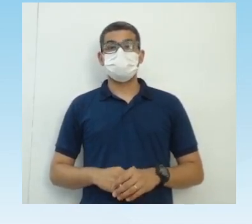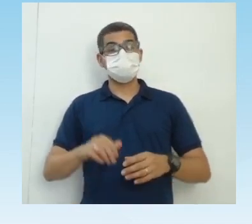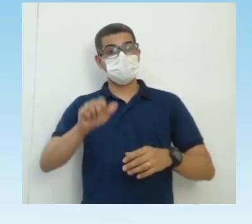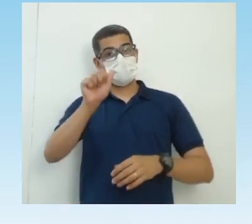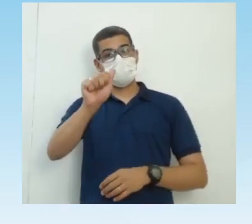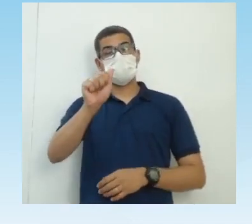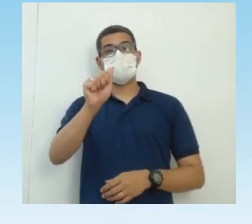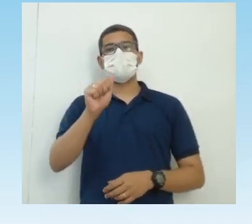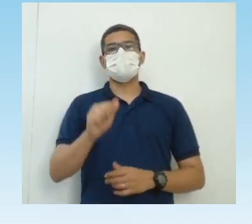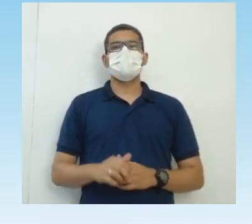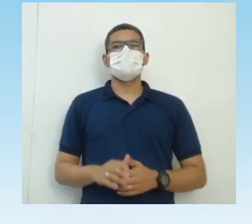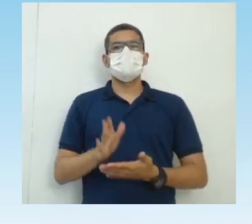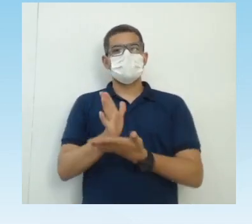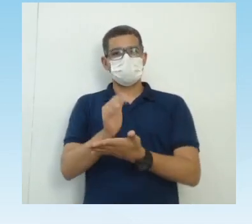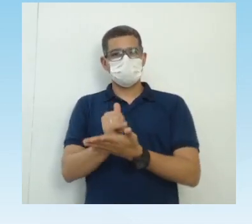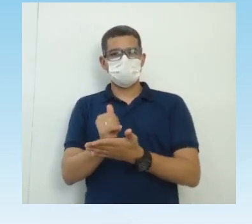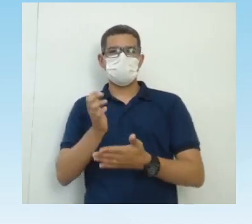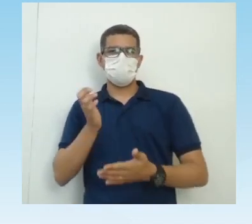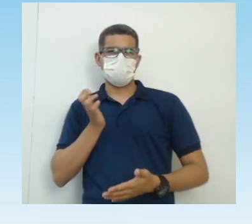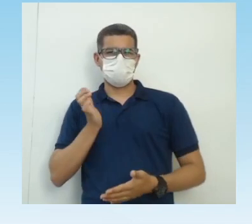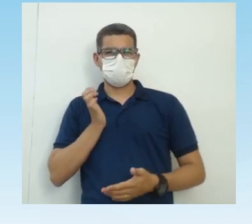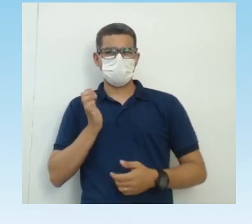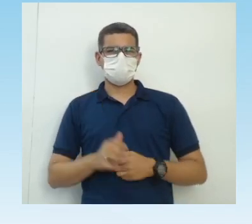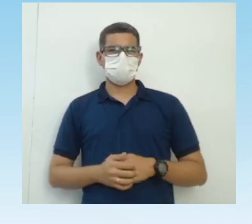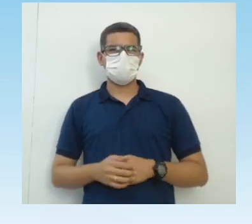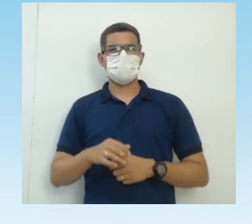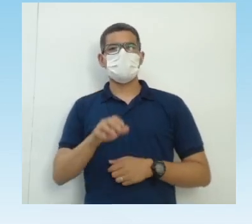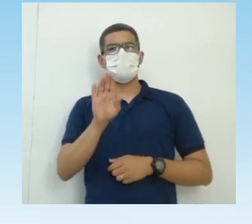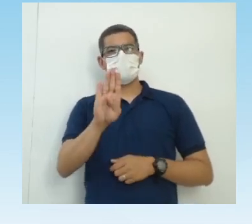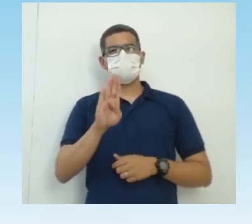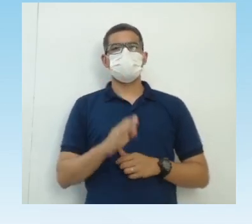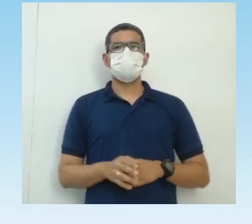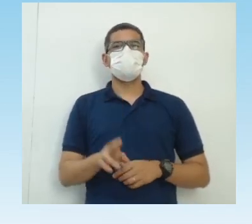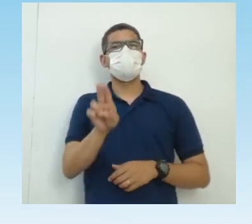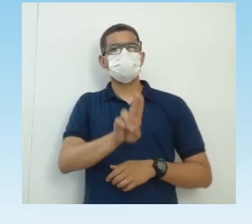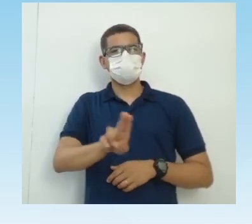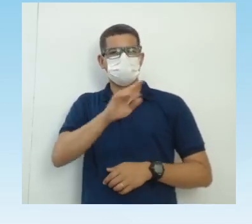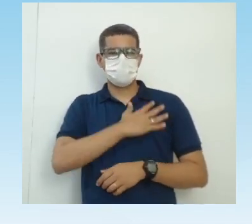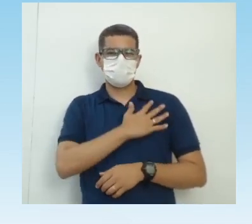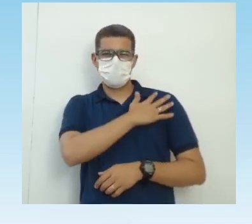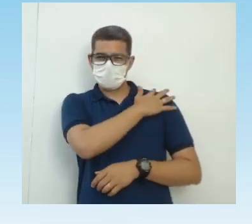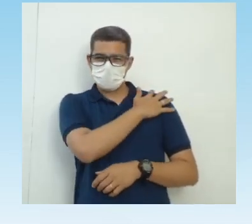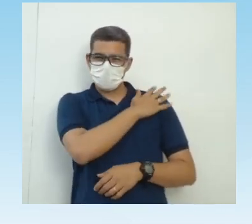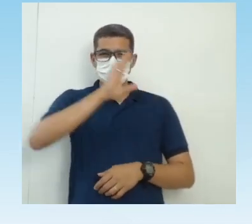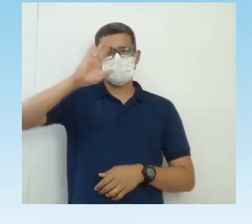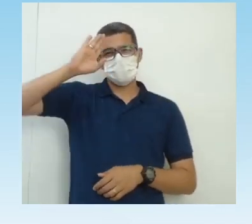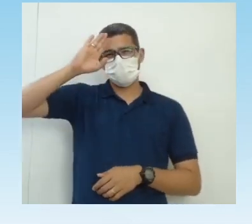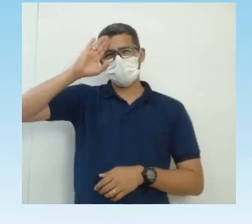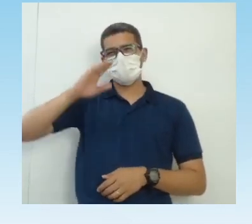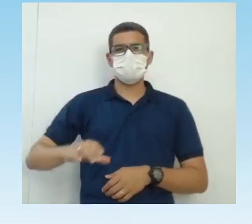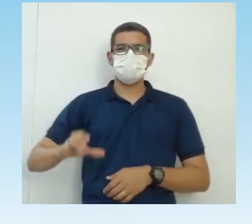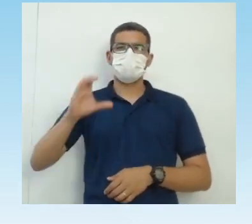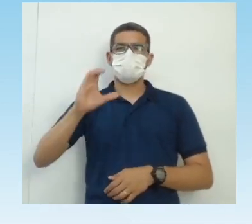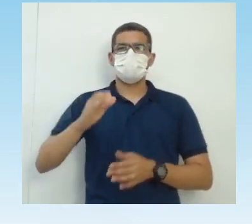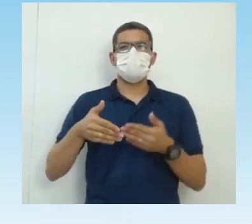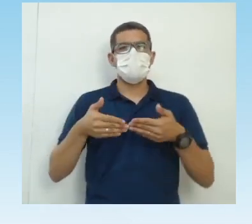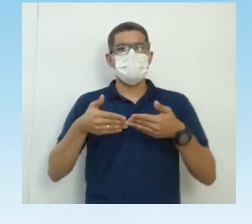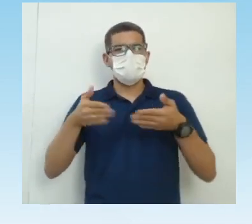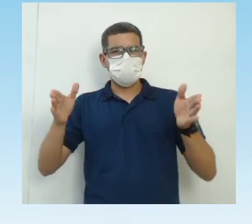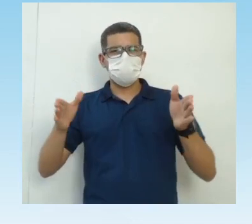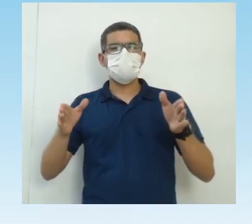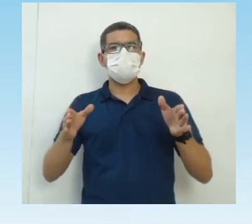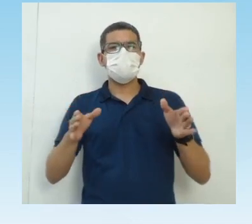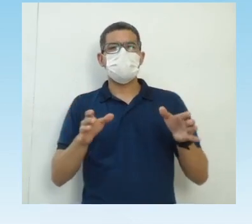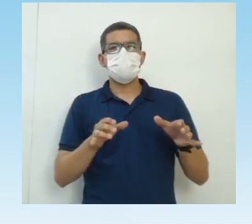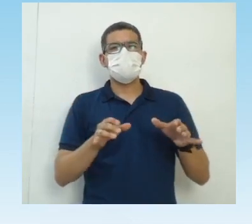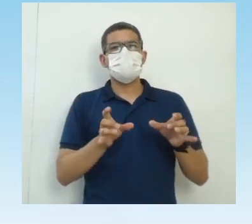letra A divisão da riqueza. Letra B, a utilização dos militares. Na letra C, a abertura